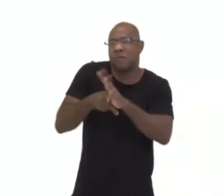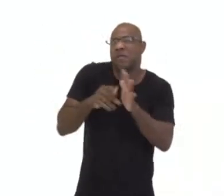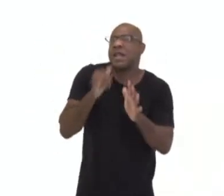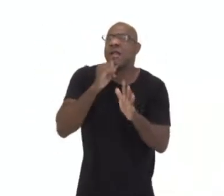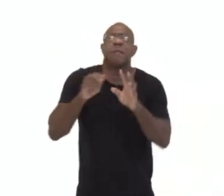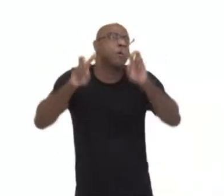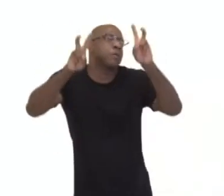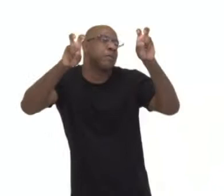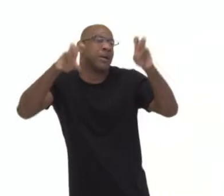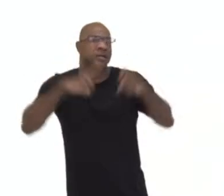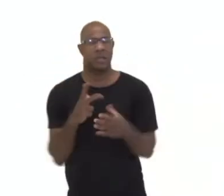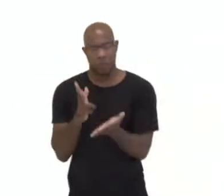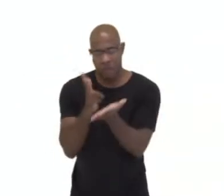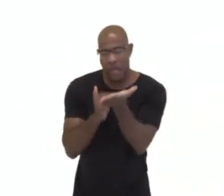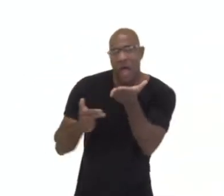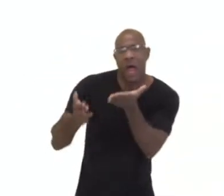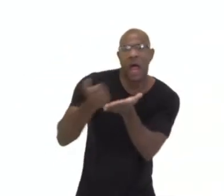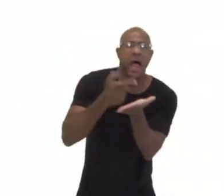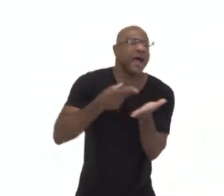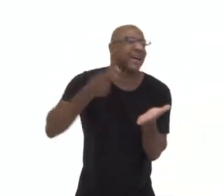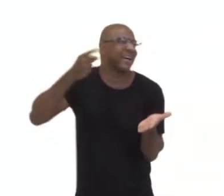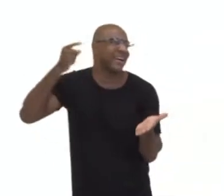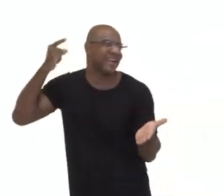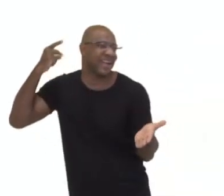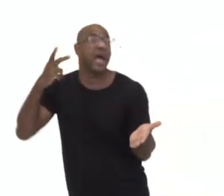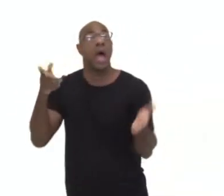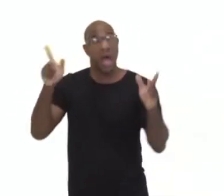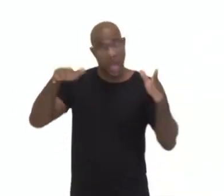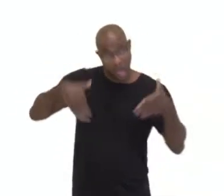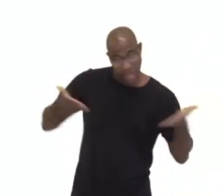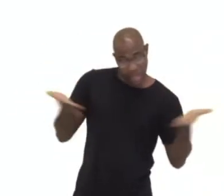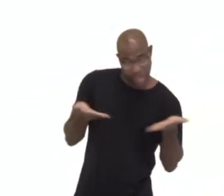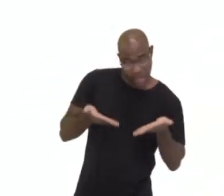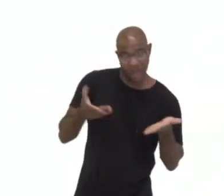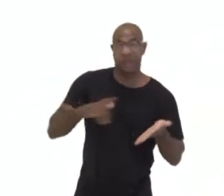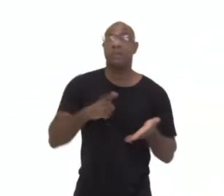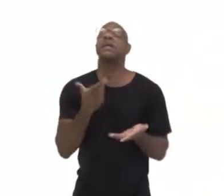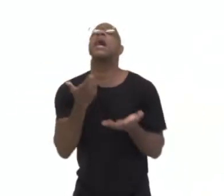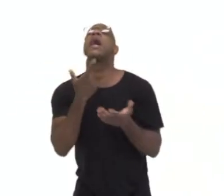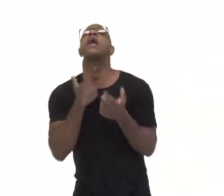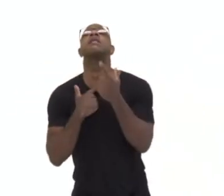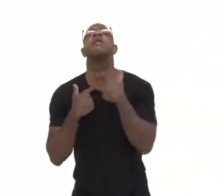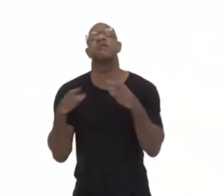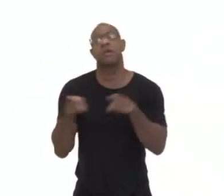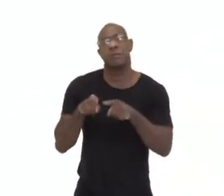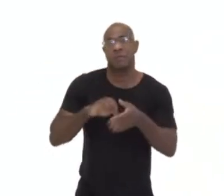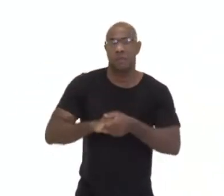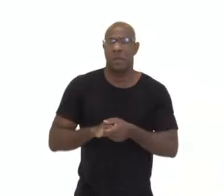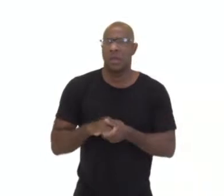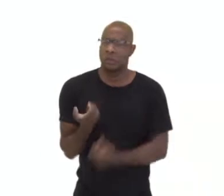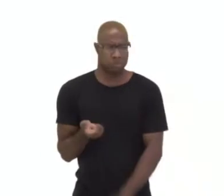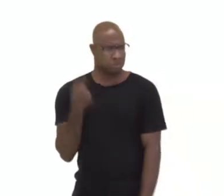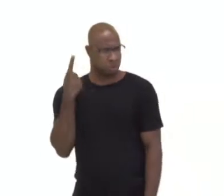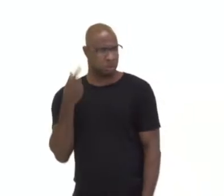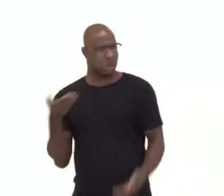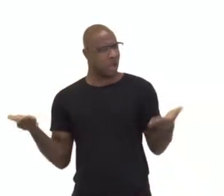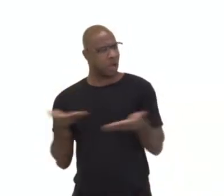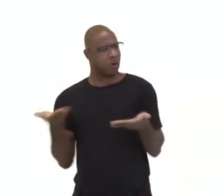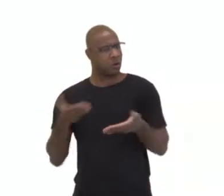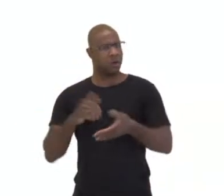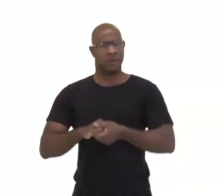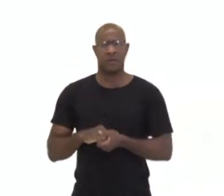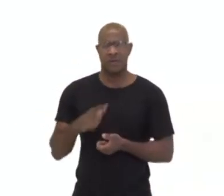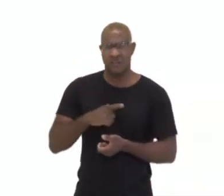Tenho desenhado como ela era, como ela é e como a desejo. Pode parecer estranho atribuir sexo